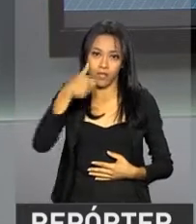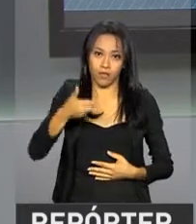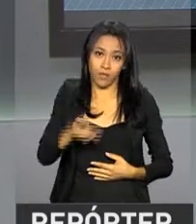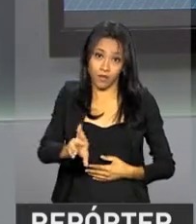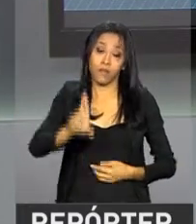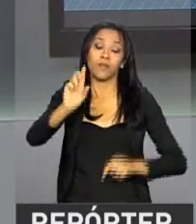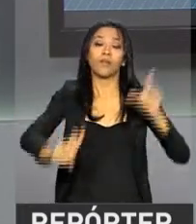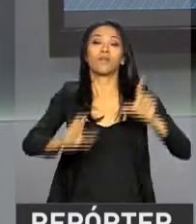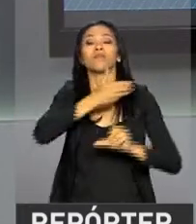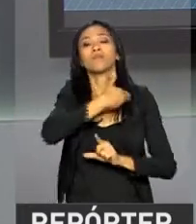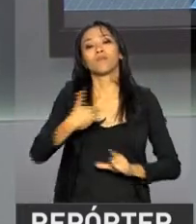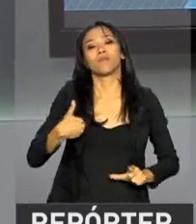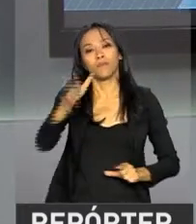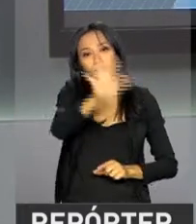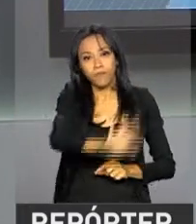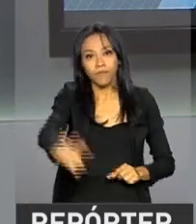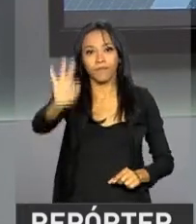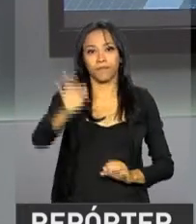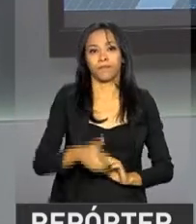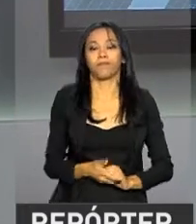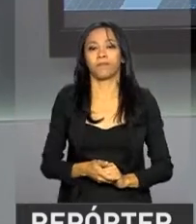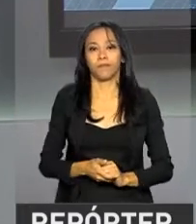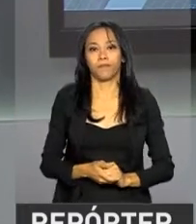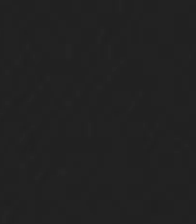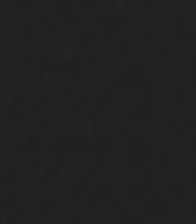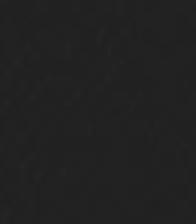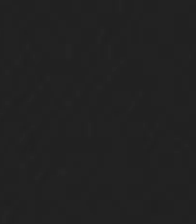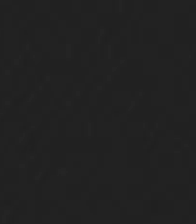aqui na nbr a tv do governo federal